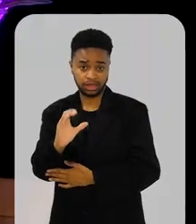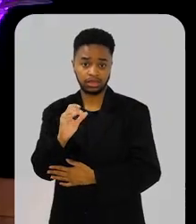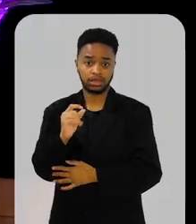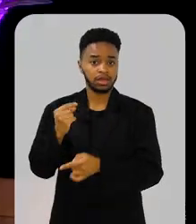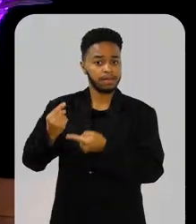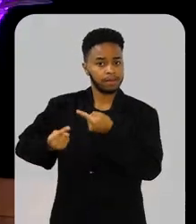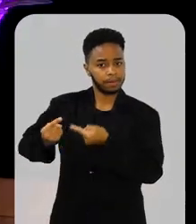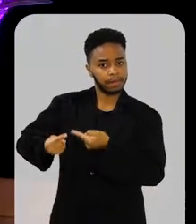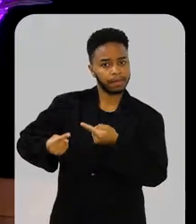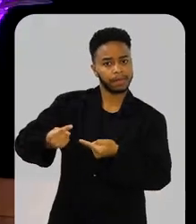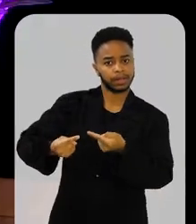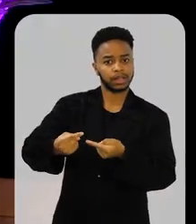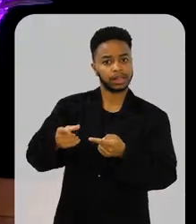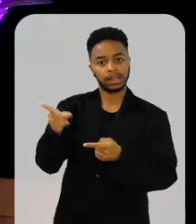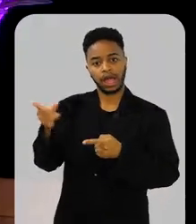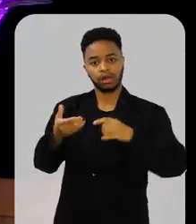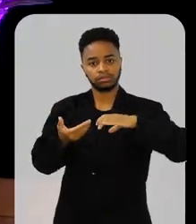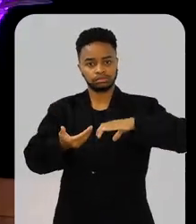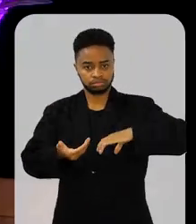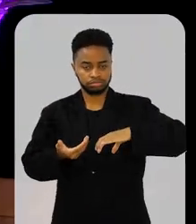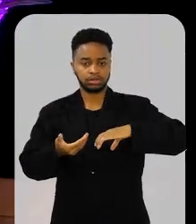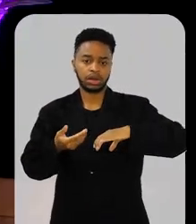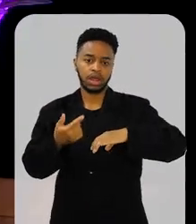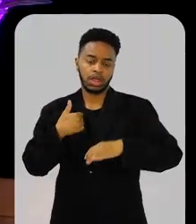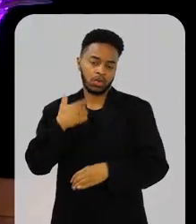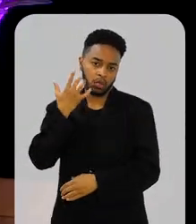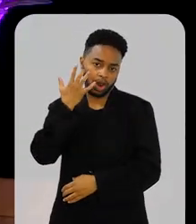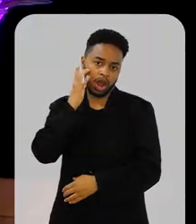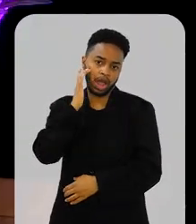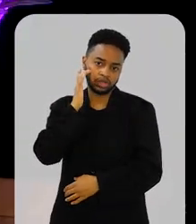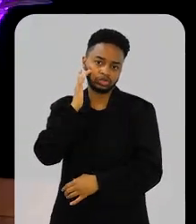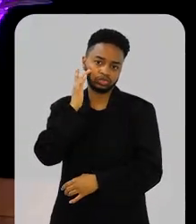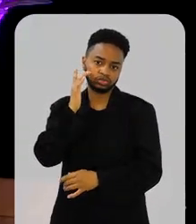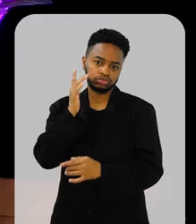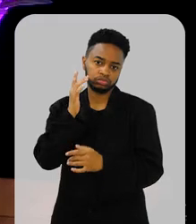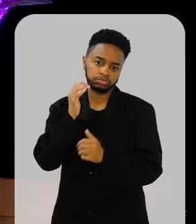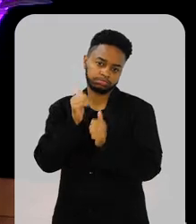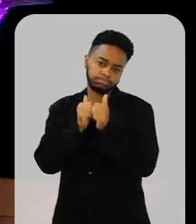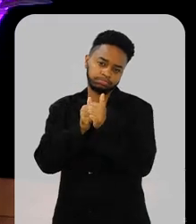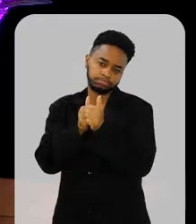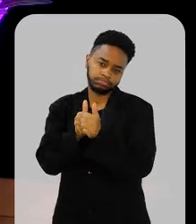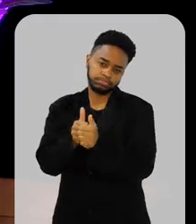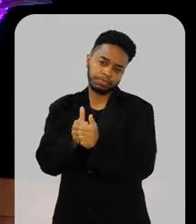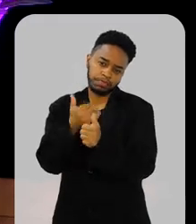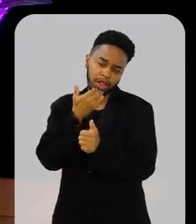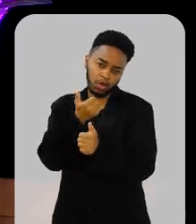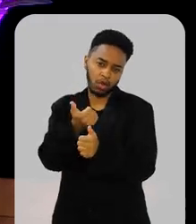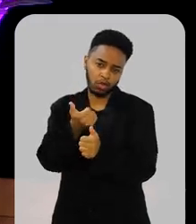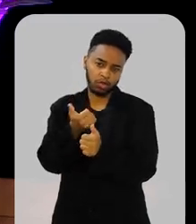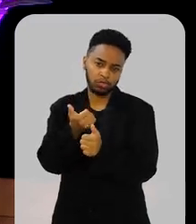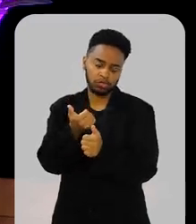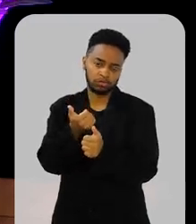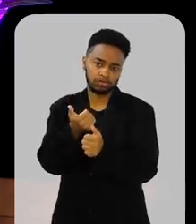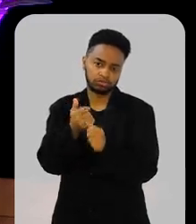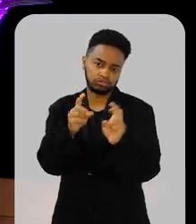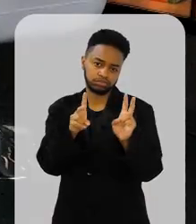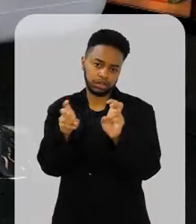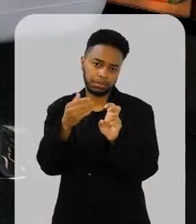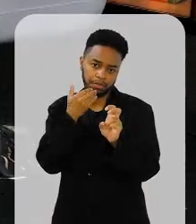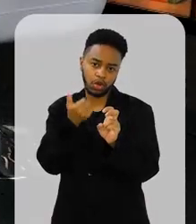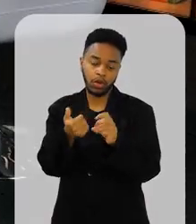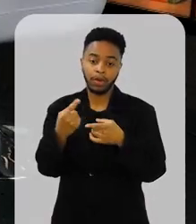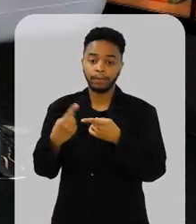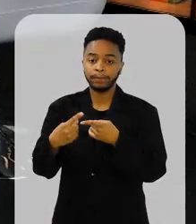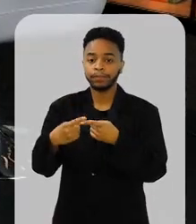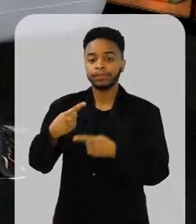está em andamento no Congresso, está tramitando, ela é, nesse aspecto, ela é mais eficaz. Entendi. Tá?